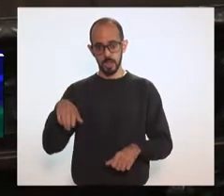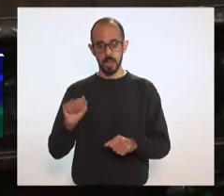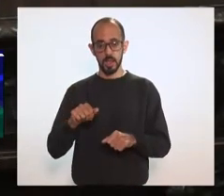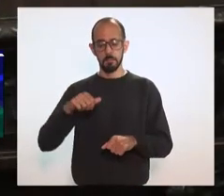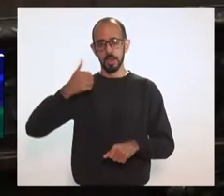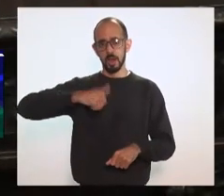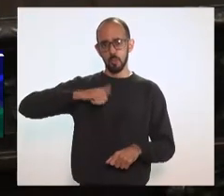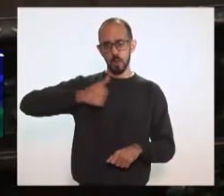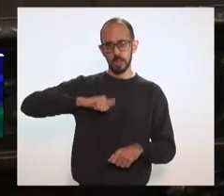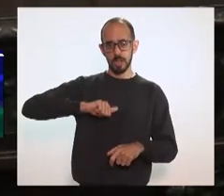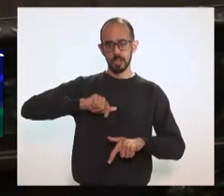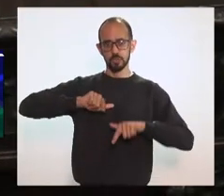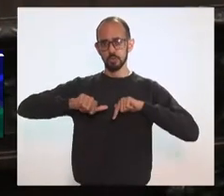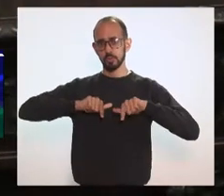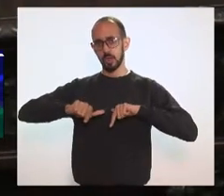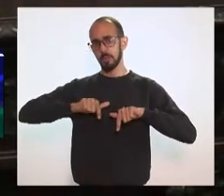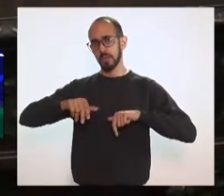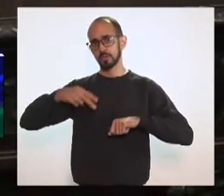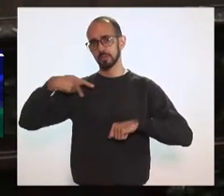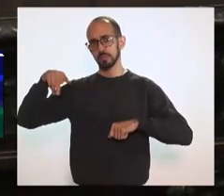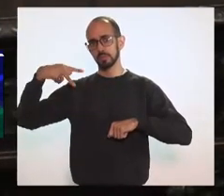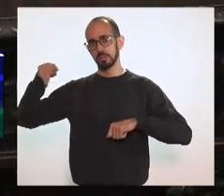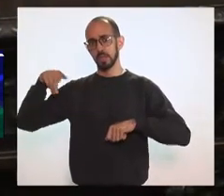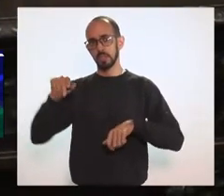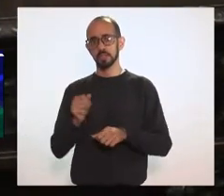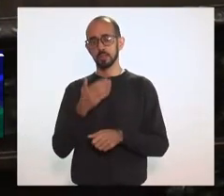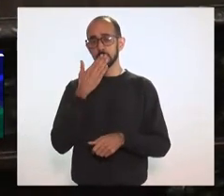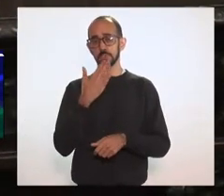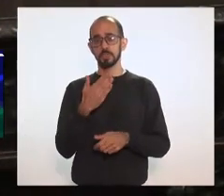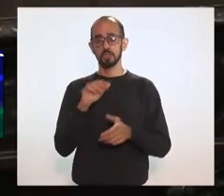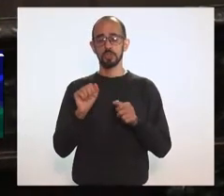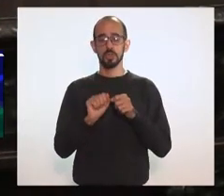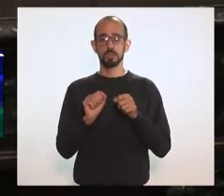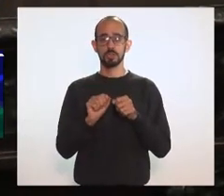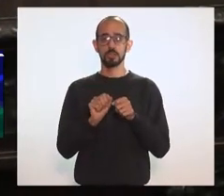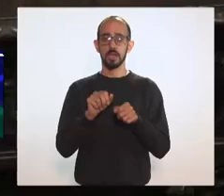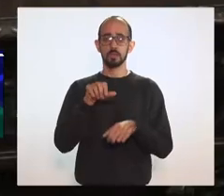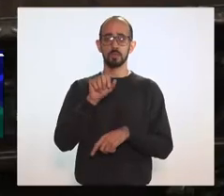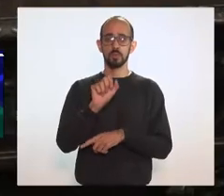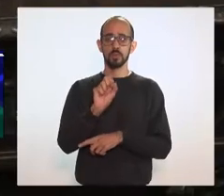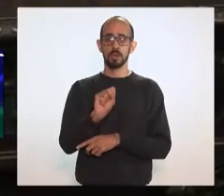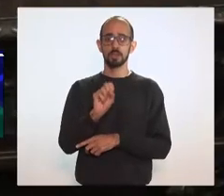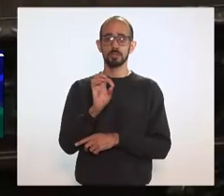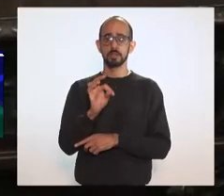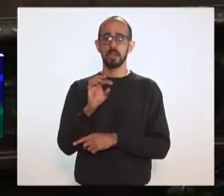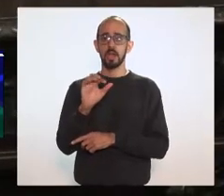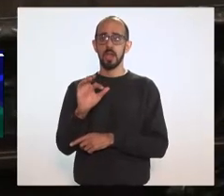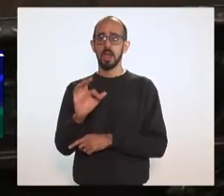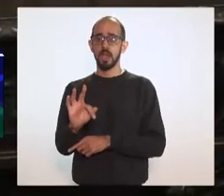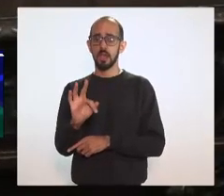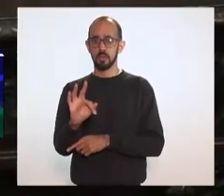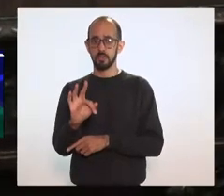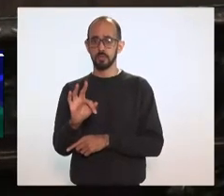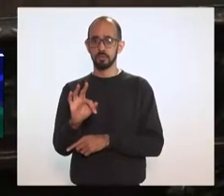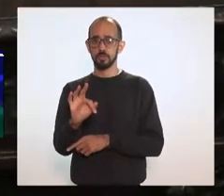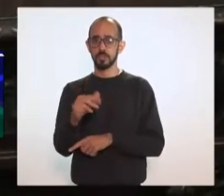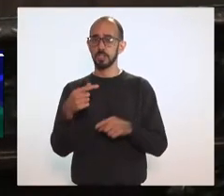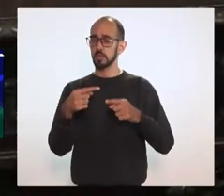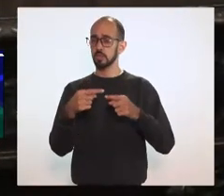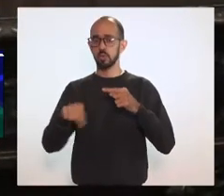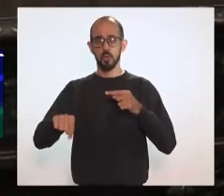interpuseram no Supremo Tribunal Federal, questionando a declaração de